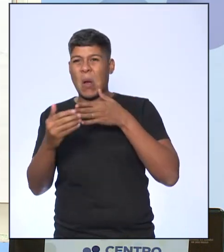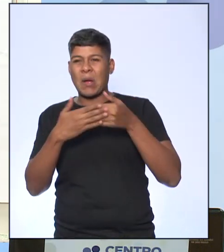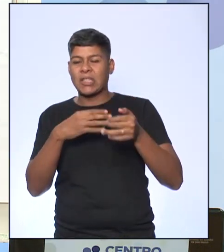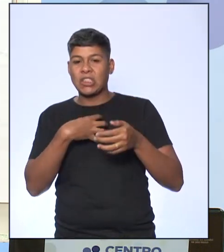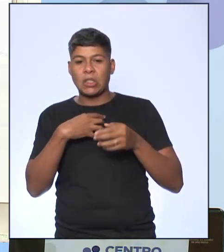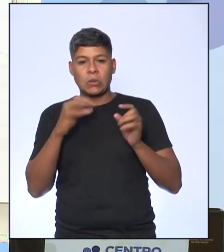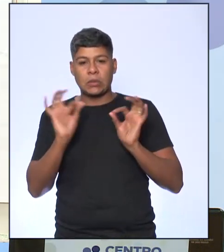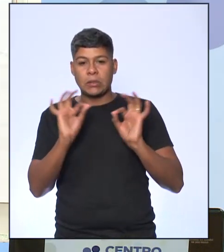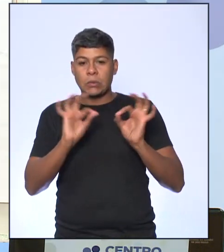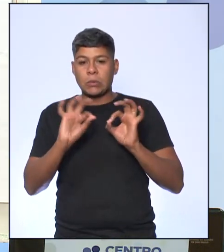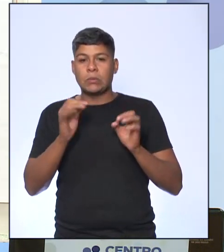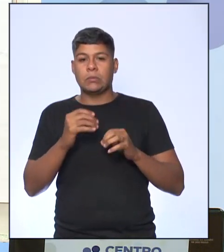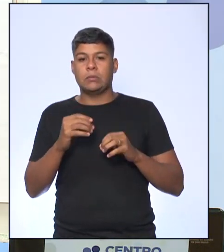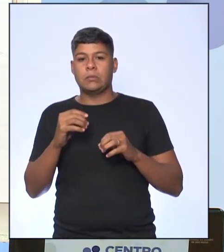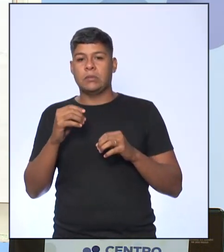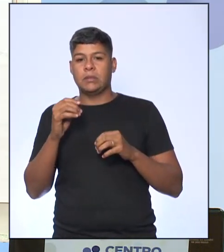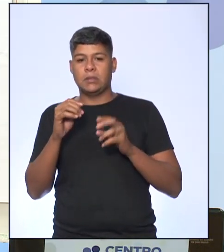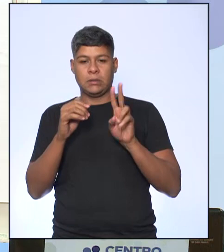o quê?